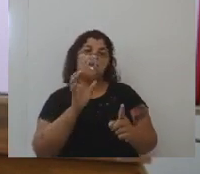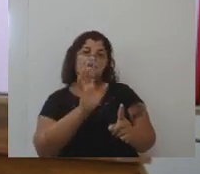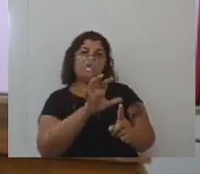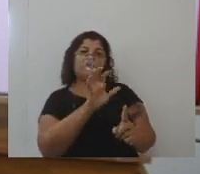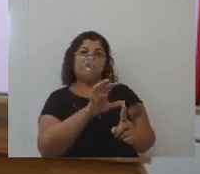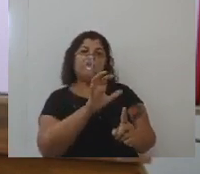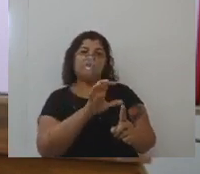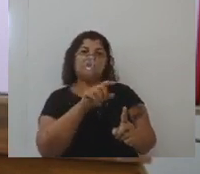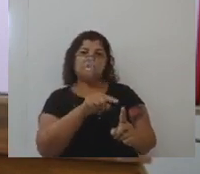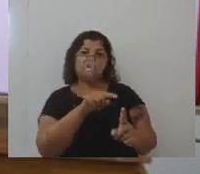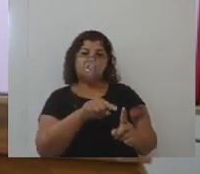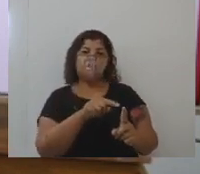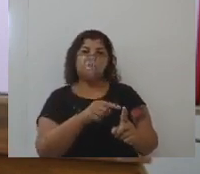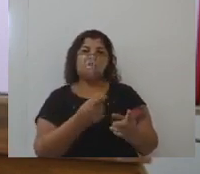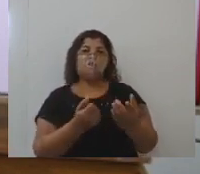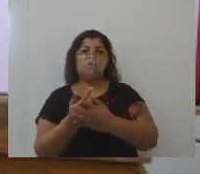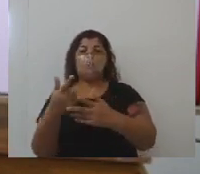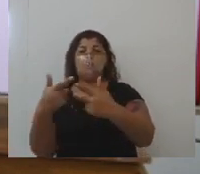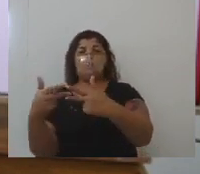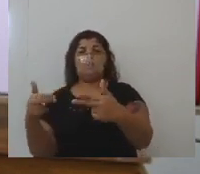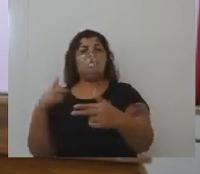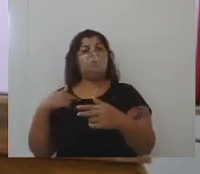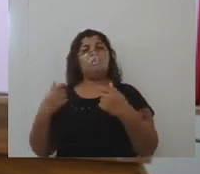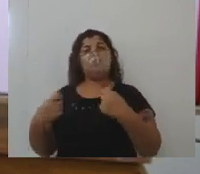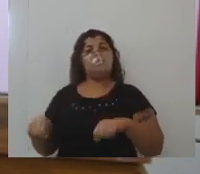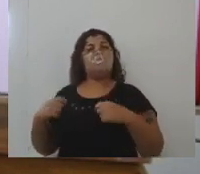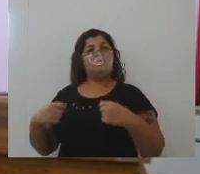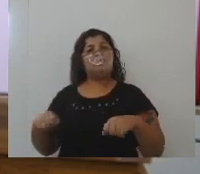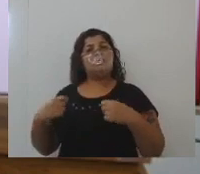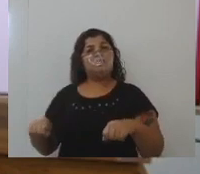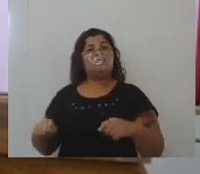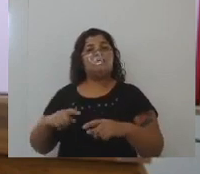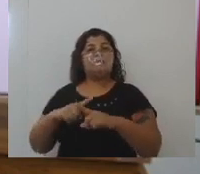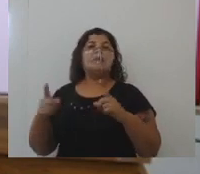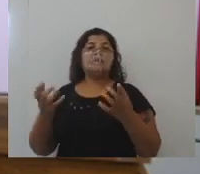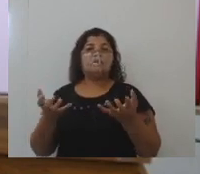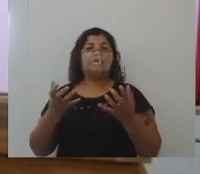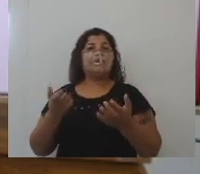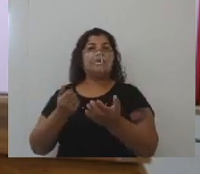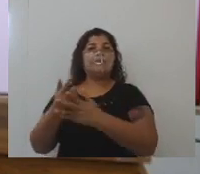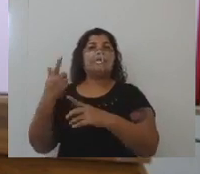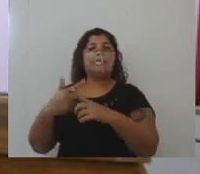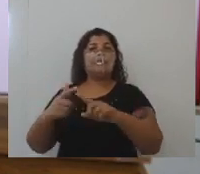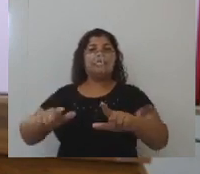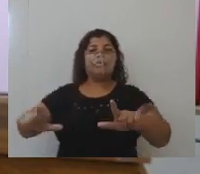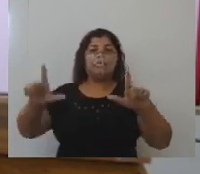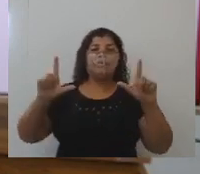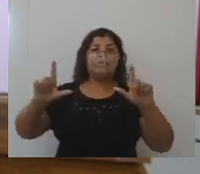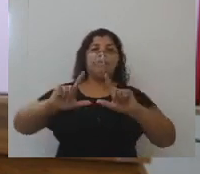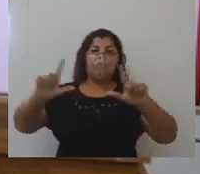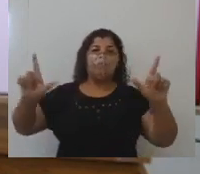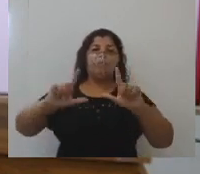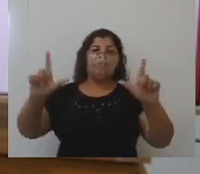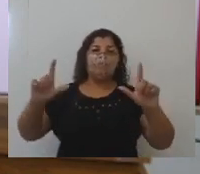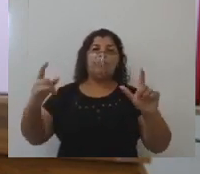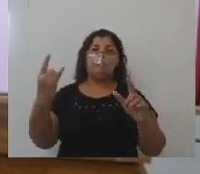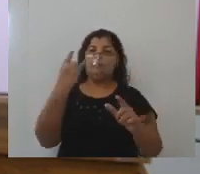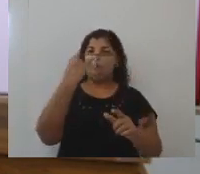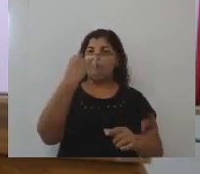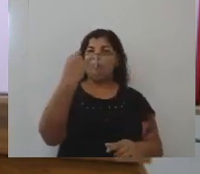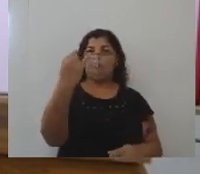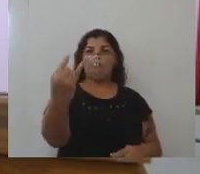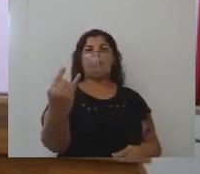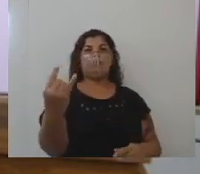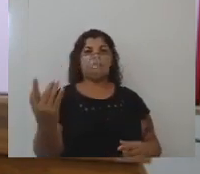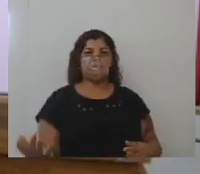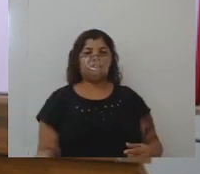a comprar um produto que talvez você nem precise, mas que você vai comprar porque a propaganda é legal, porque a propaganda é bacana. A gente